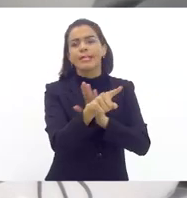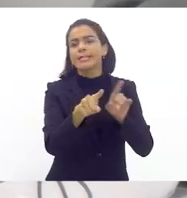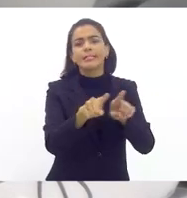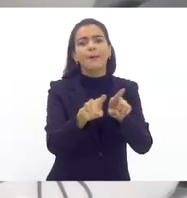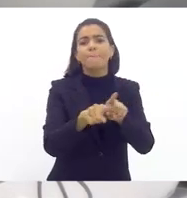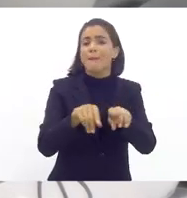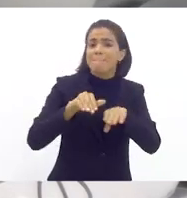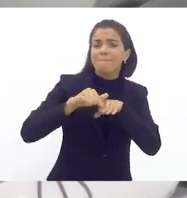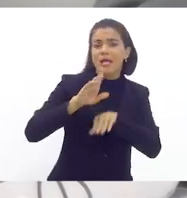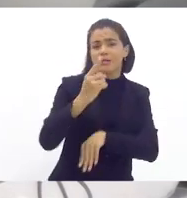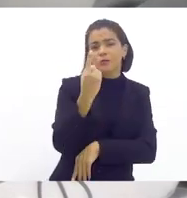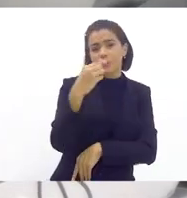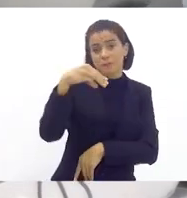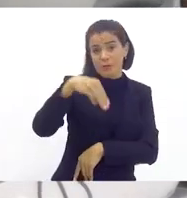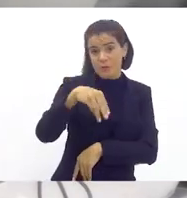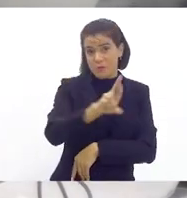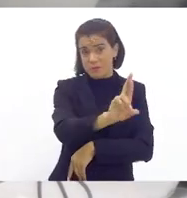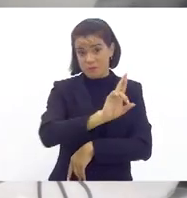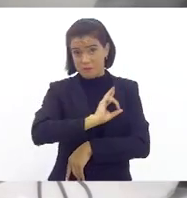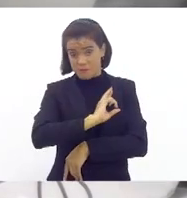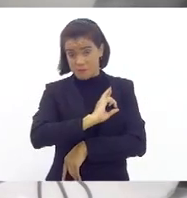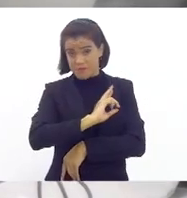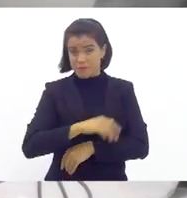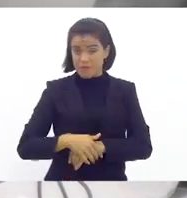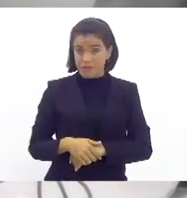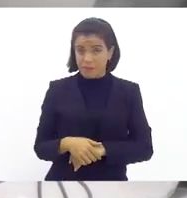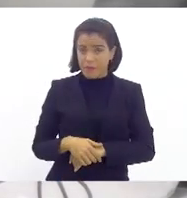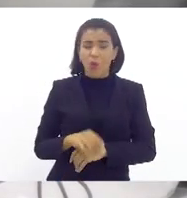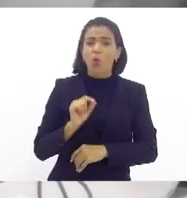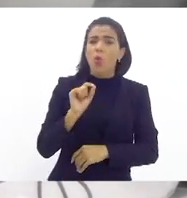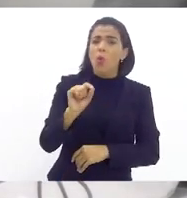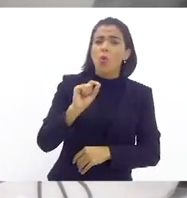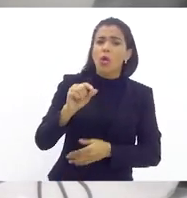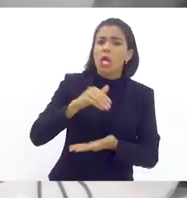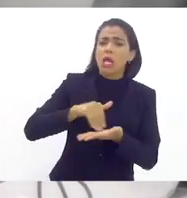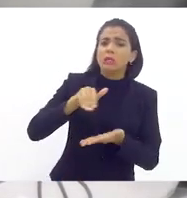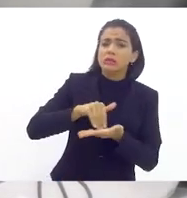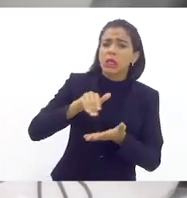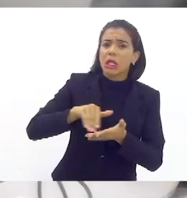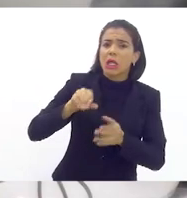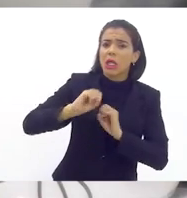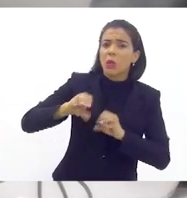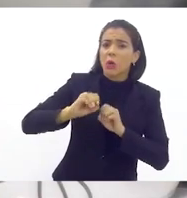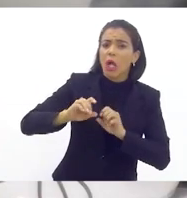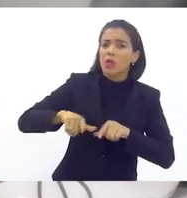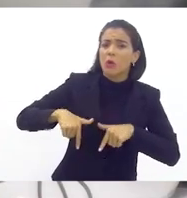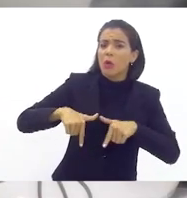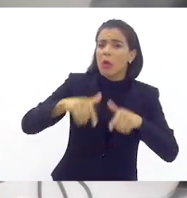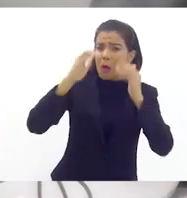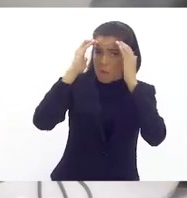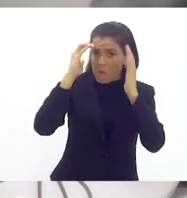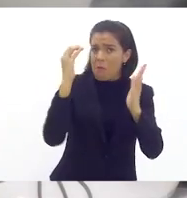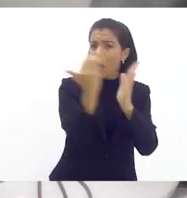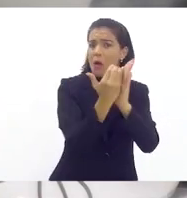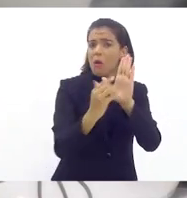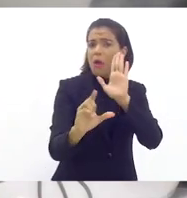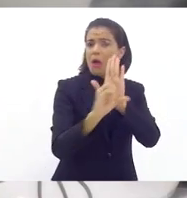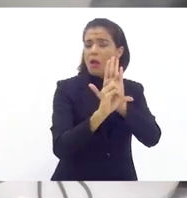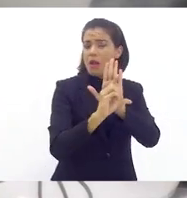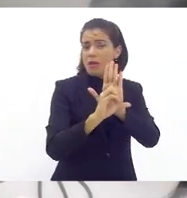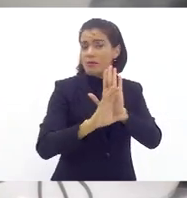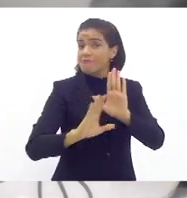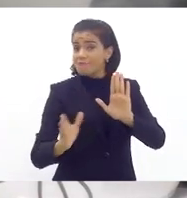mais um minuto para responder, que é o seguinte. O que a secretaria está fazendo para cumprir a lei? Essa é a pergunta central.